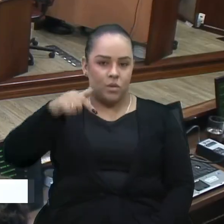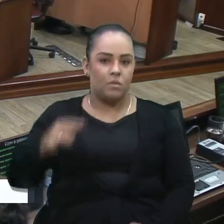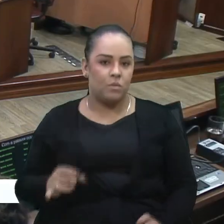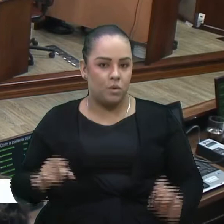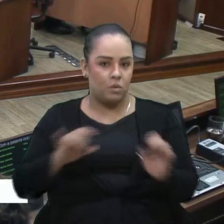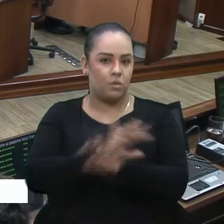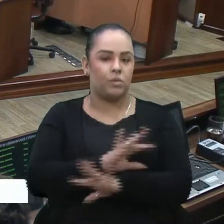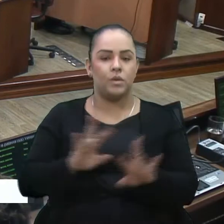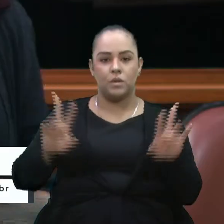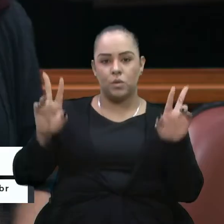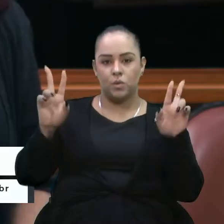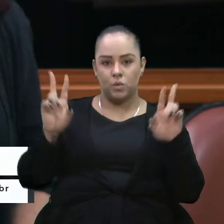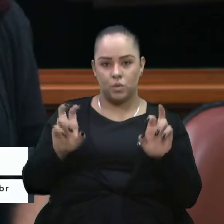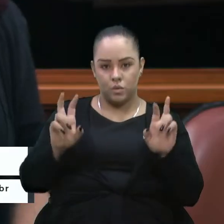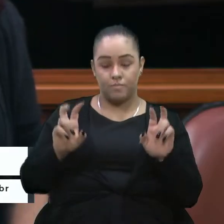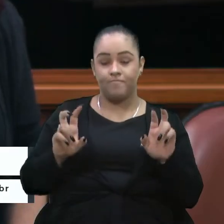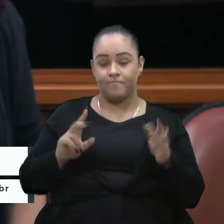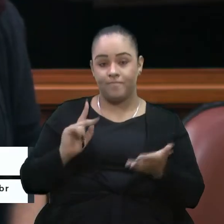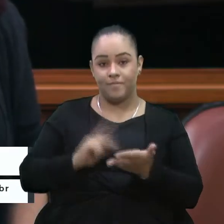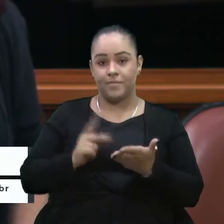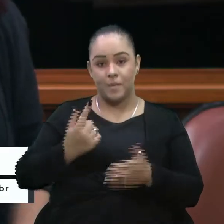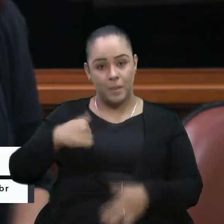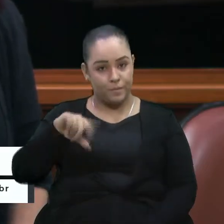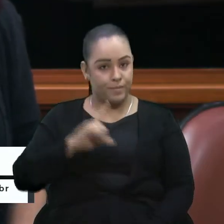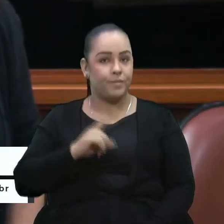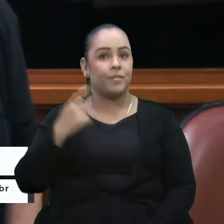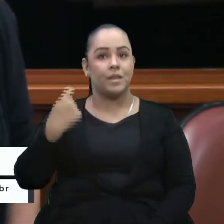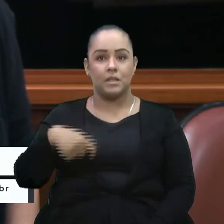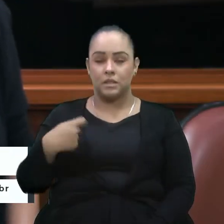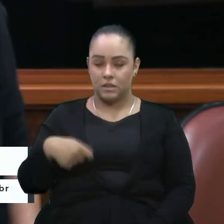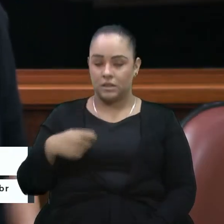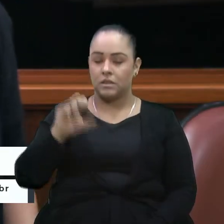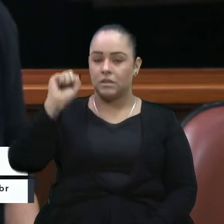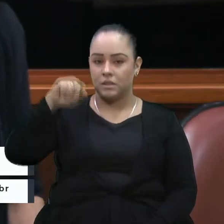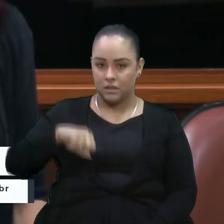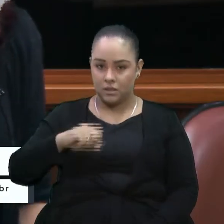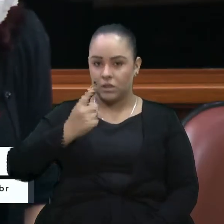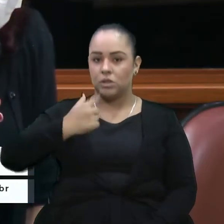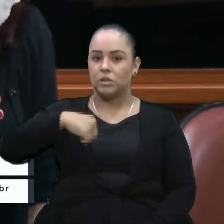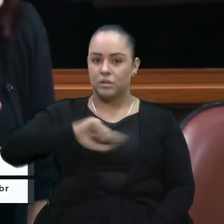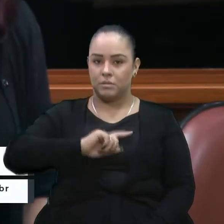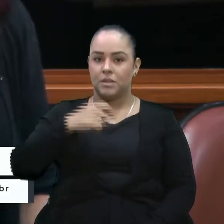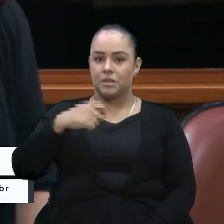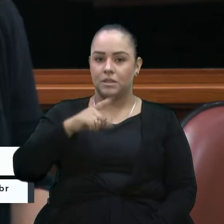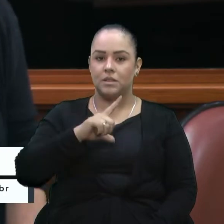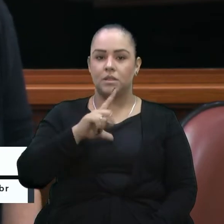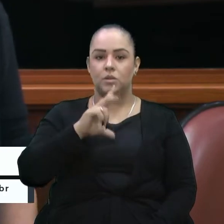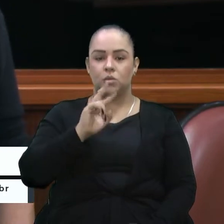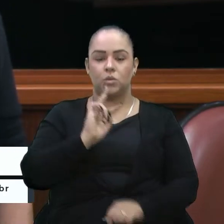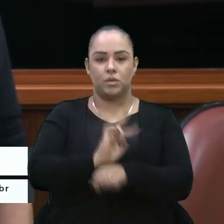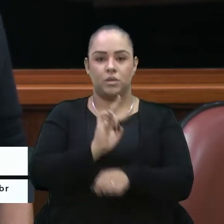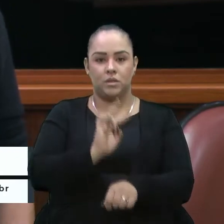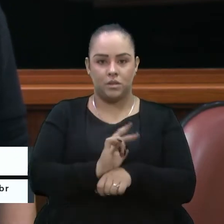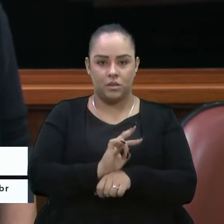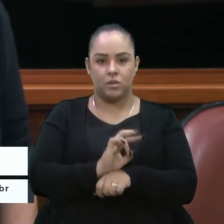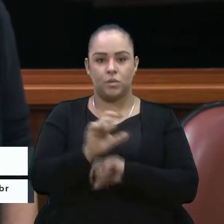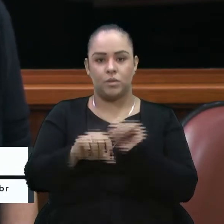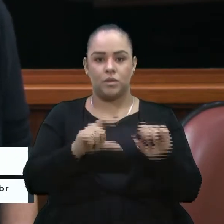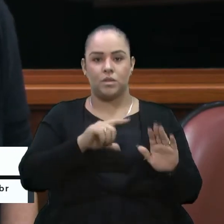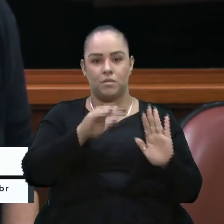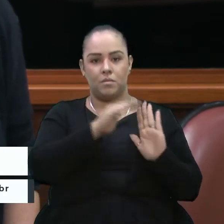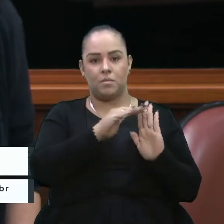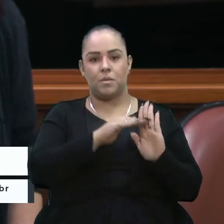assunto, realmente a gente precisa, né, nós precisamos nos cuidar. Os protocolos,